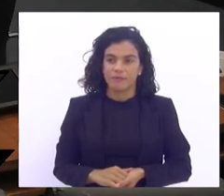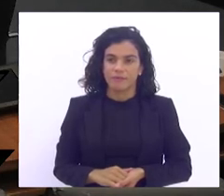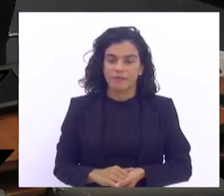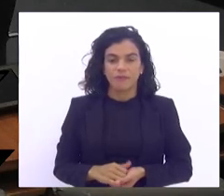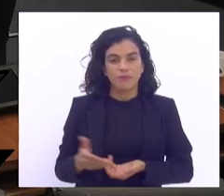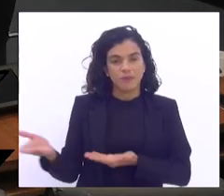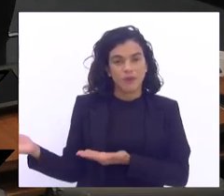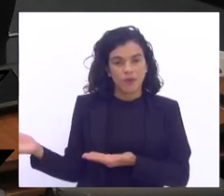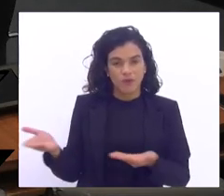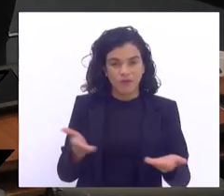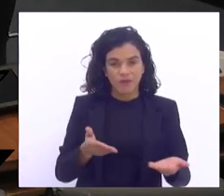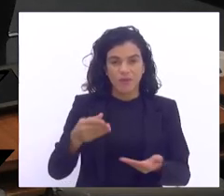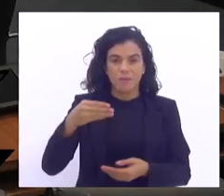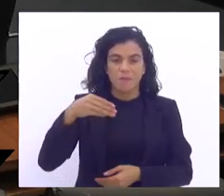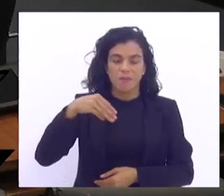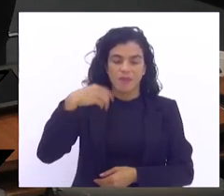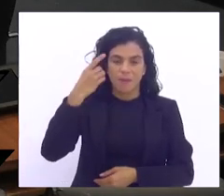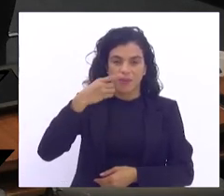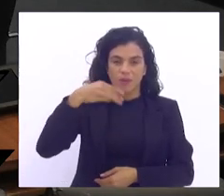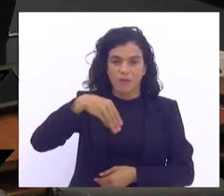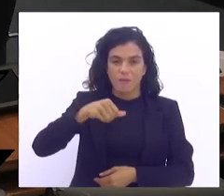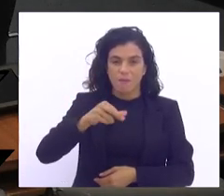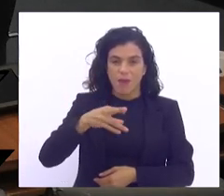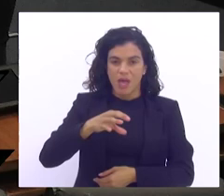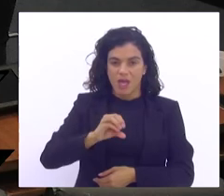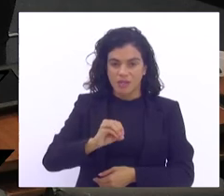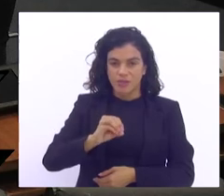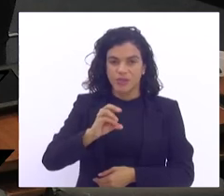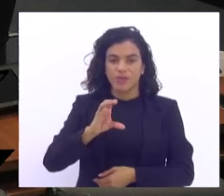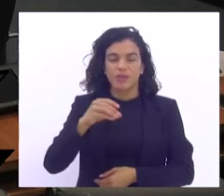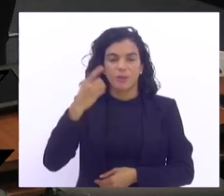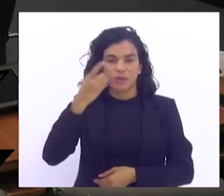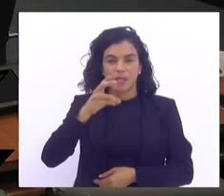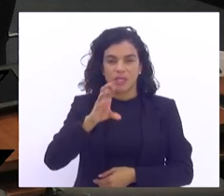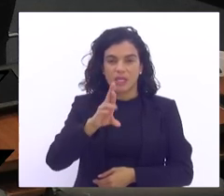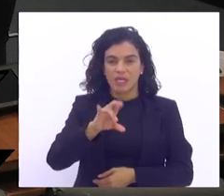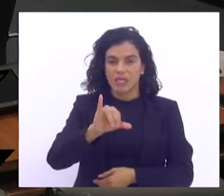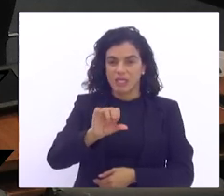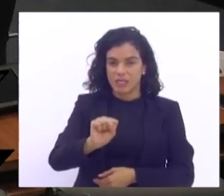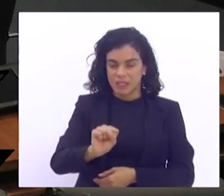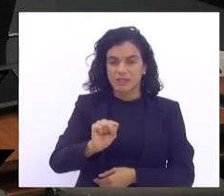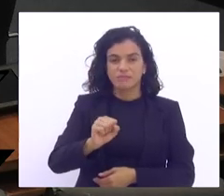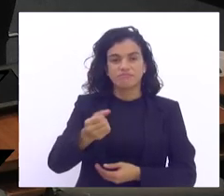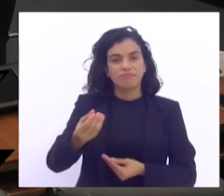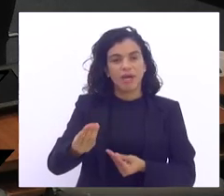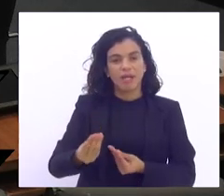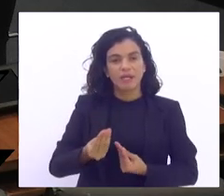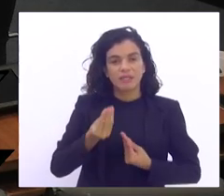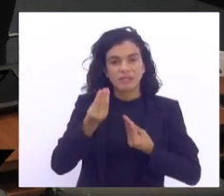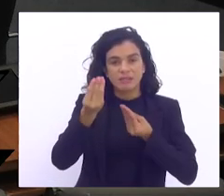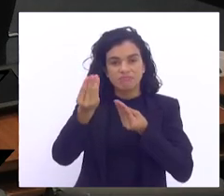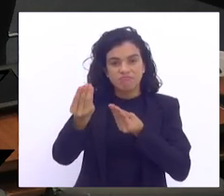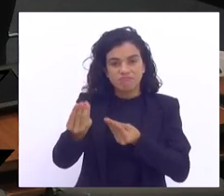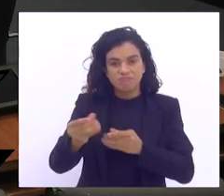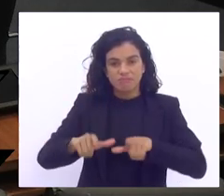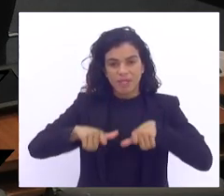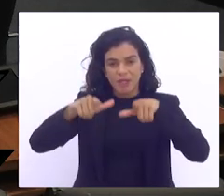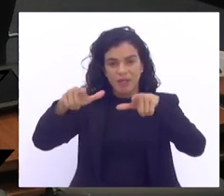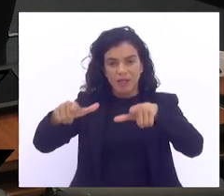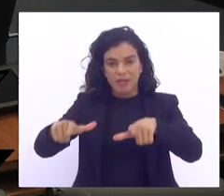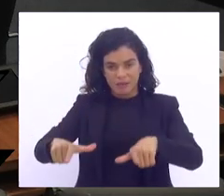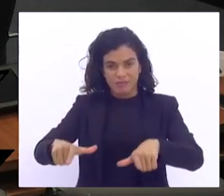Convido o deputado Márcio Gualberto, a deputada federal Cris Tonietto, para a entrega de moções de aplauso.